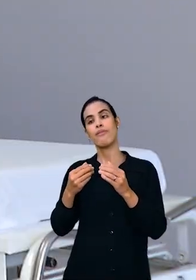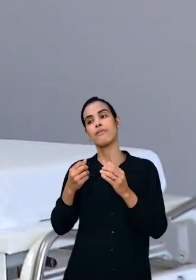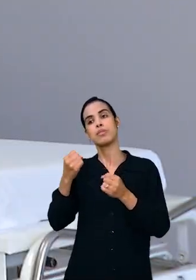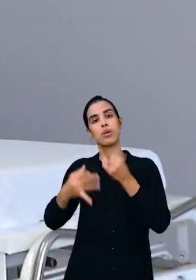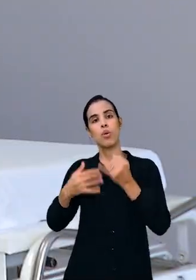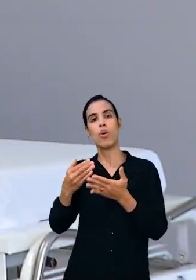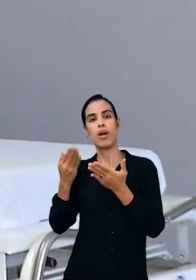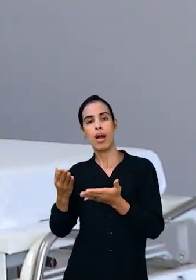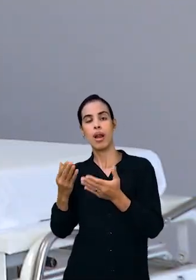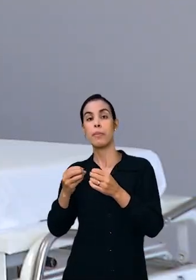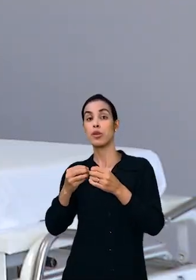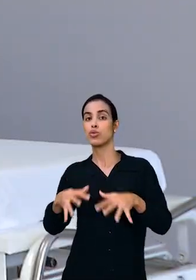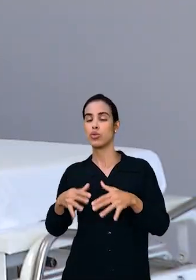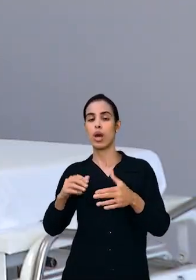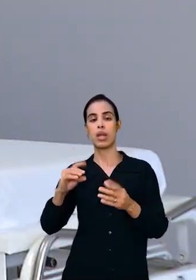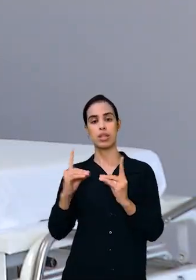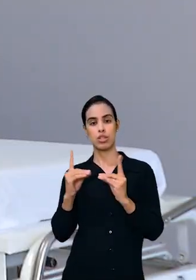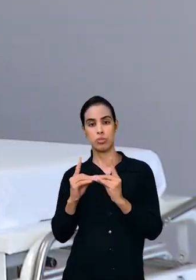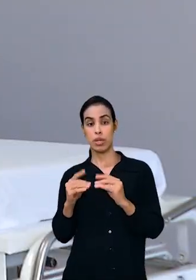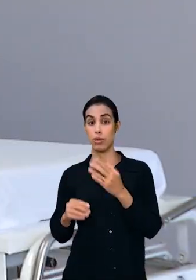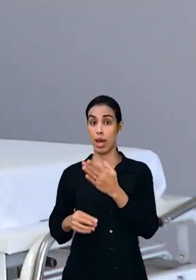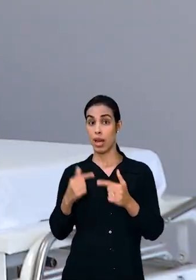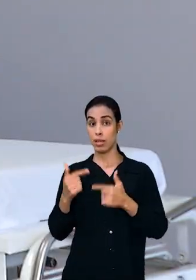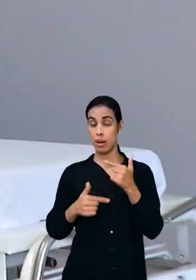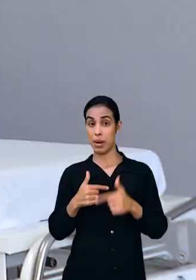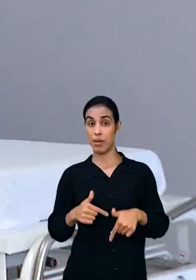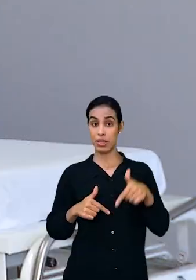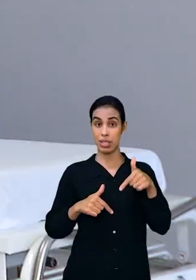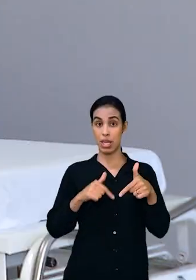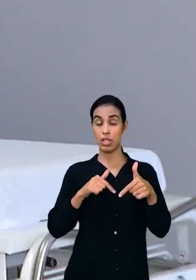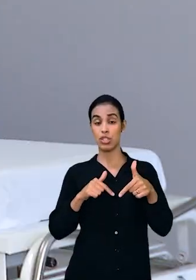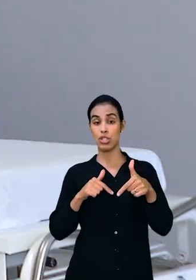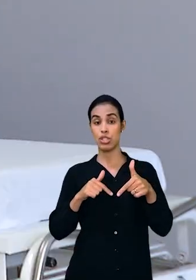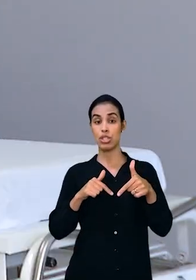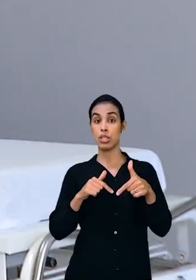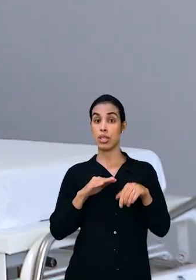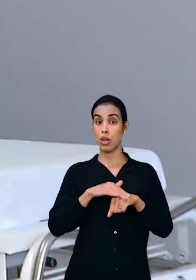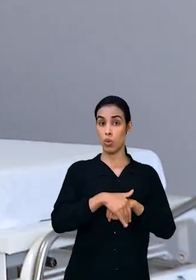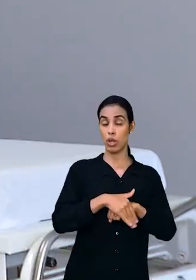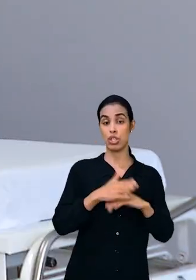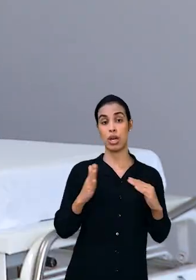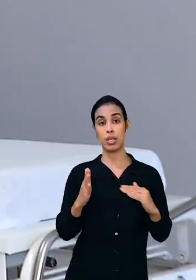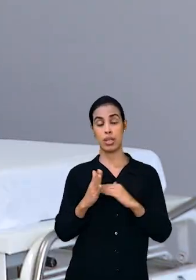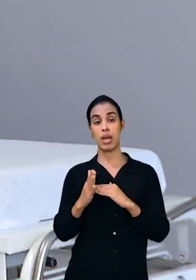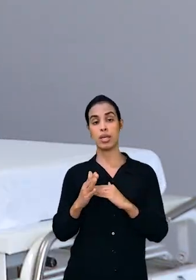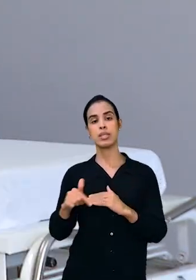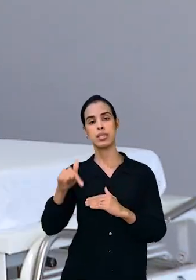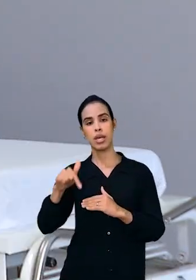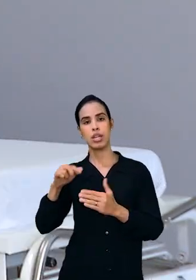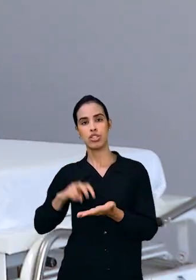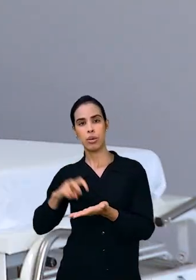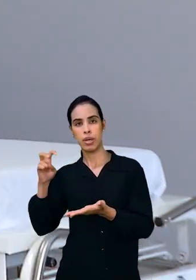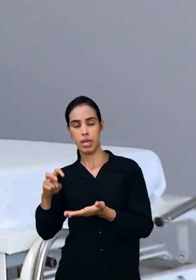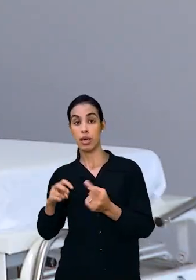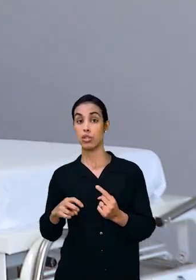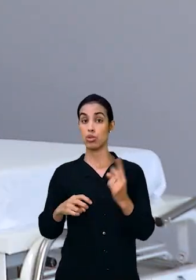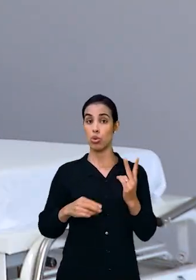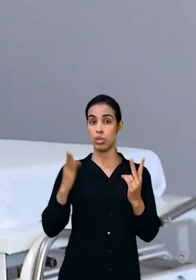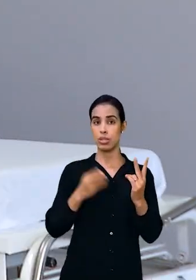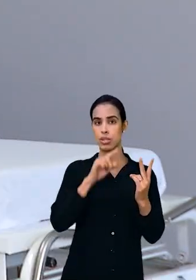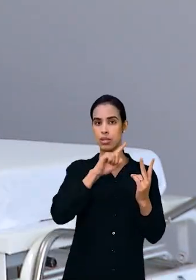Conforme o processo, a empregada atuava das 7 da noite às 7 da manhã no Hospital de Clínicas, em regime de 12